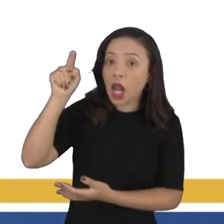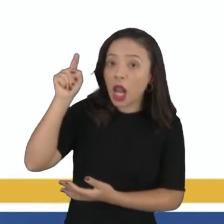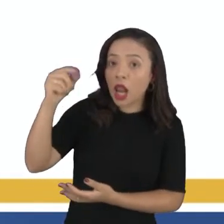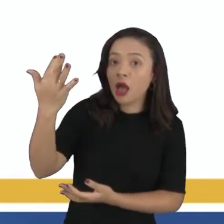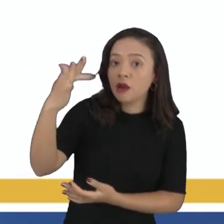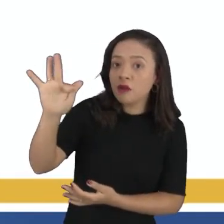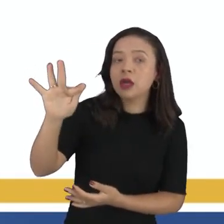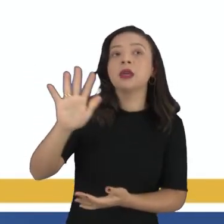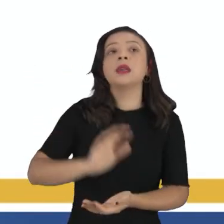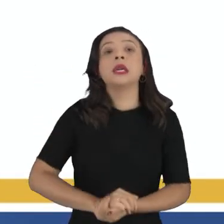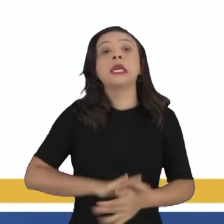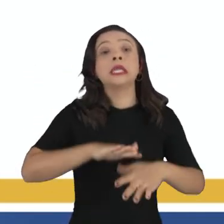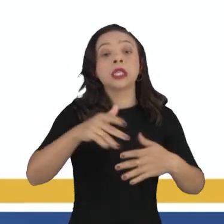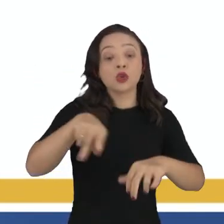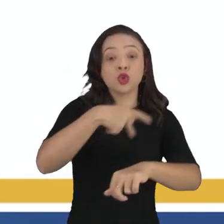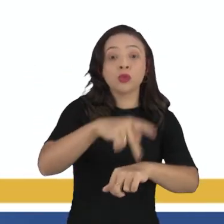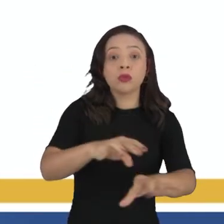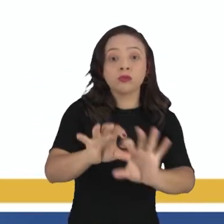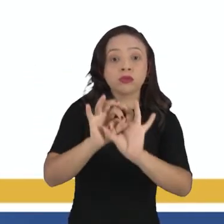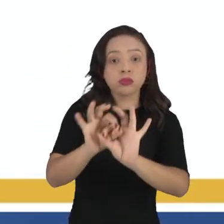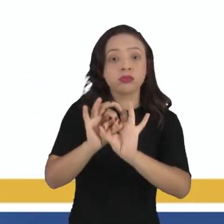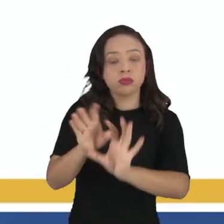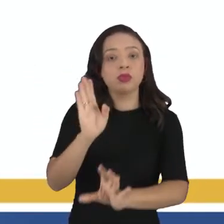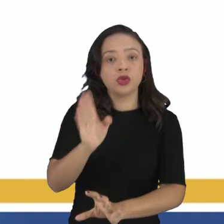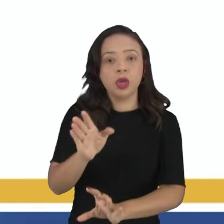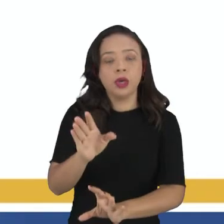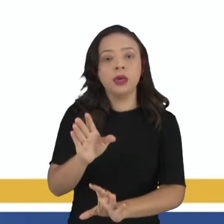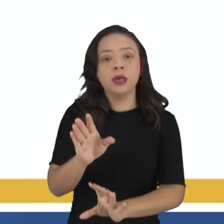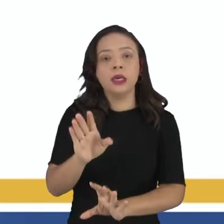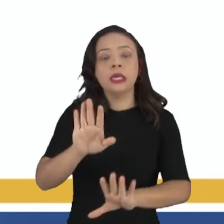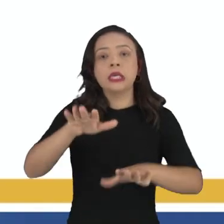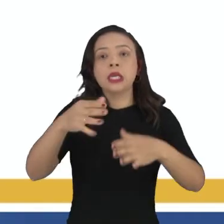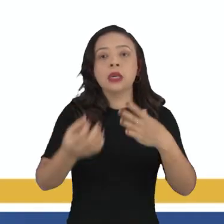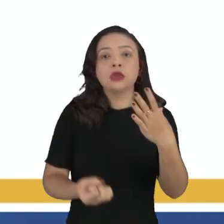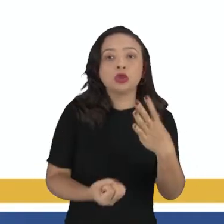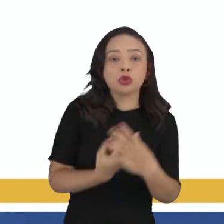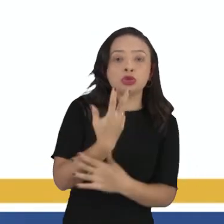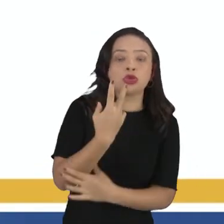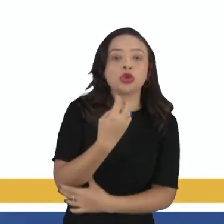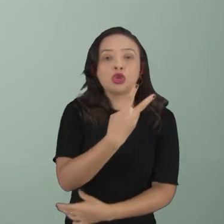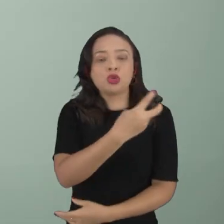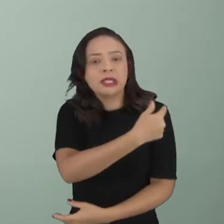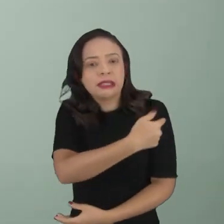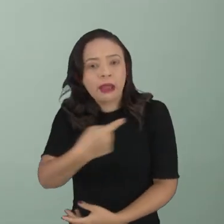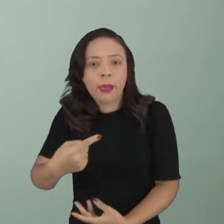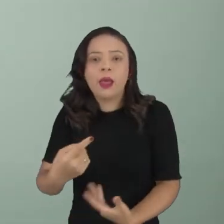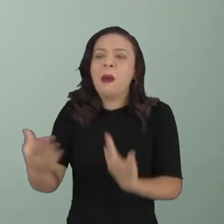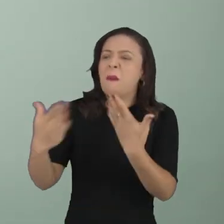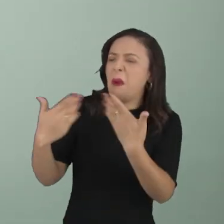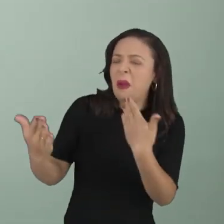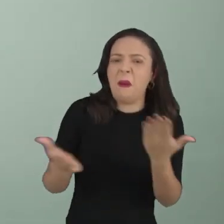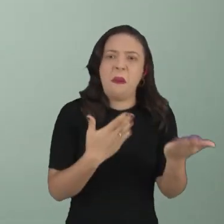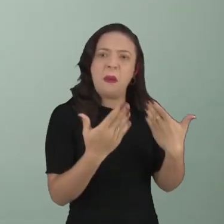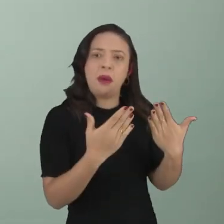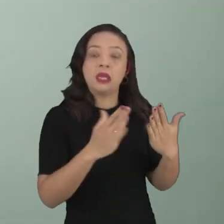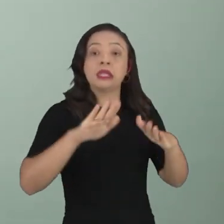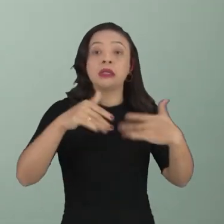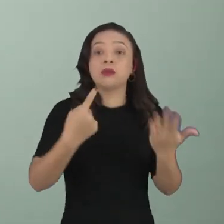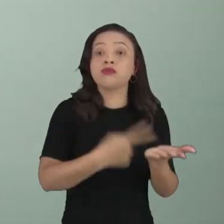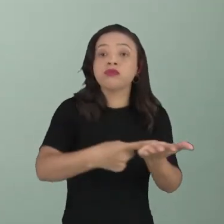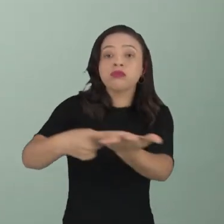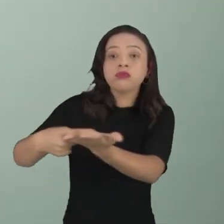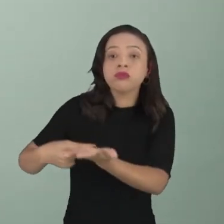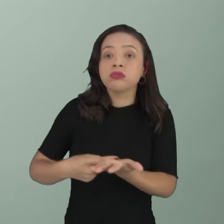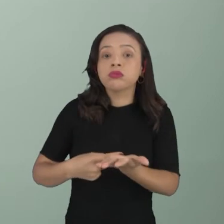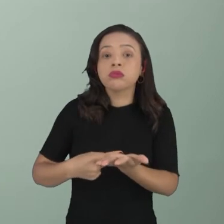tá? Os países se reuniram naquele país, tá? Se forma ali uma, 2 semanas de grande discussão, tá? E eles assinam um acordo onde